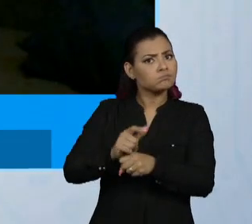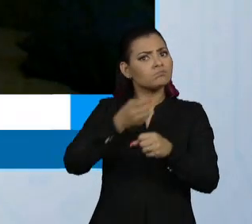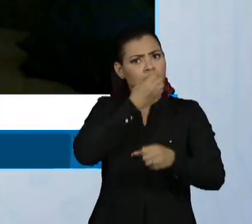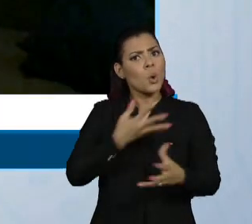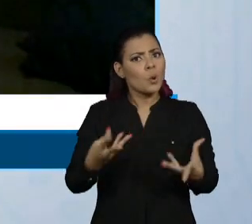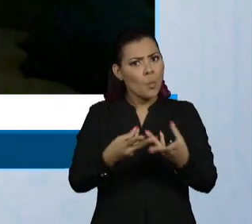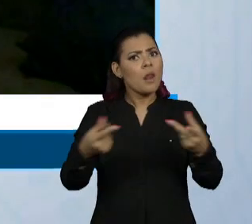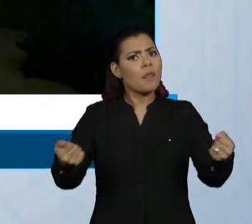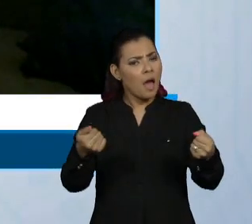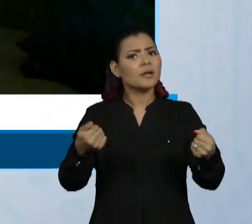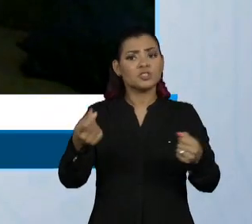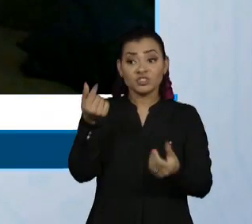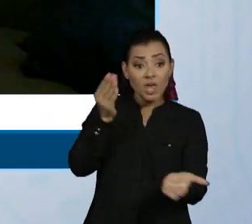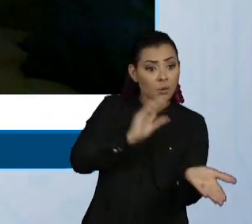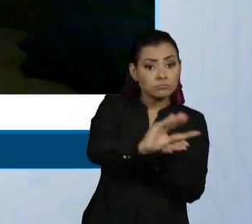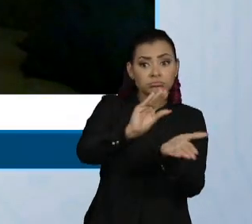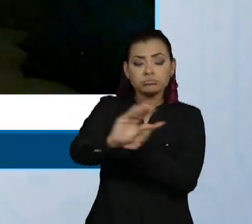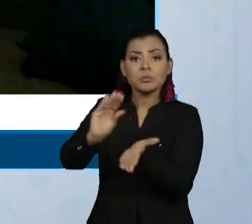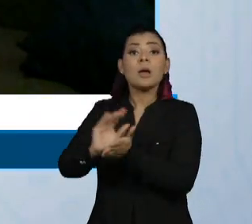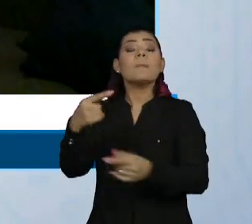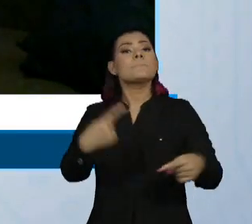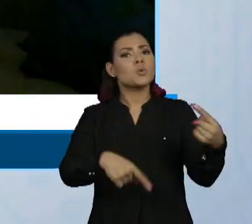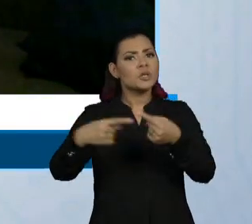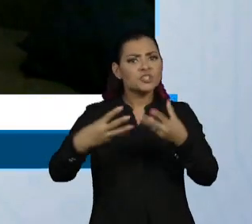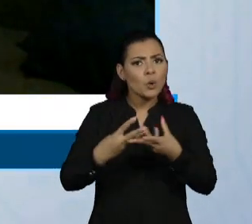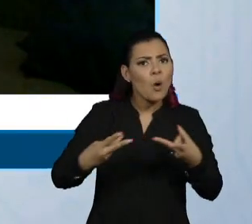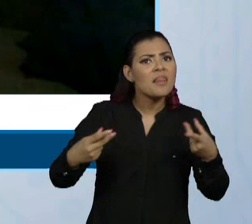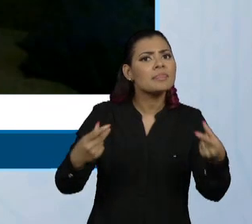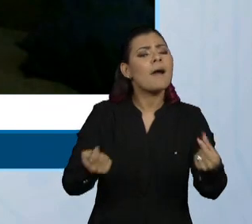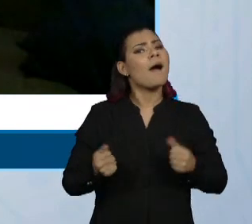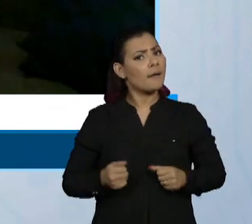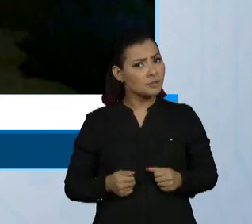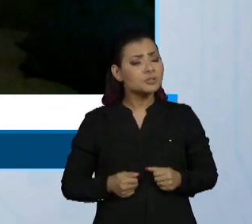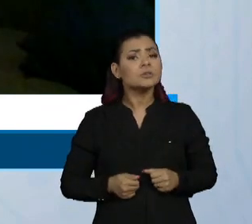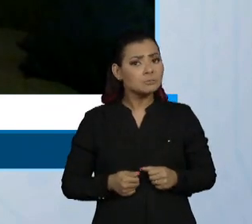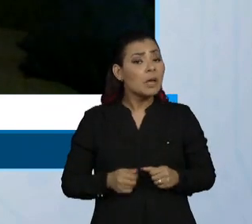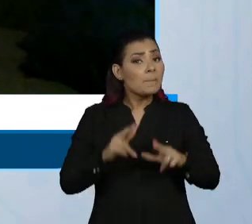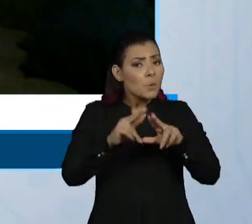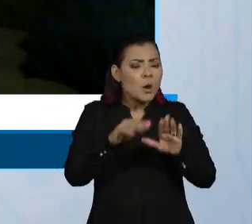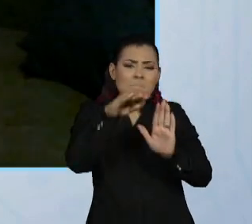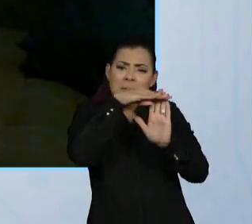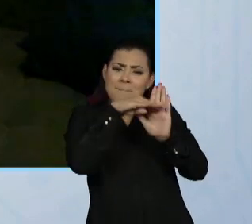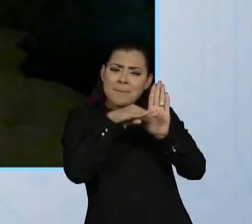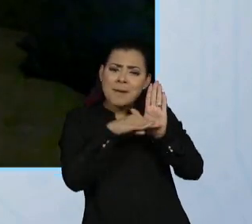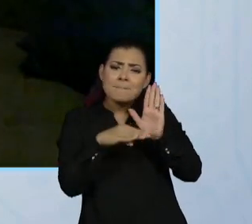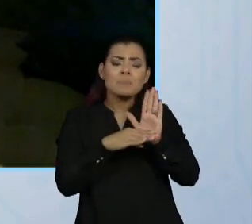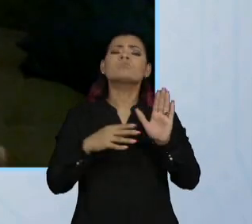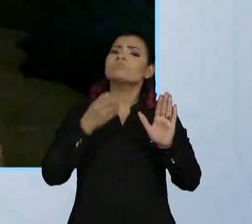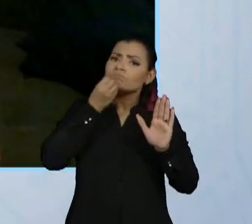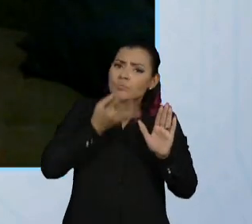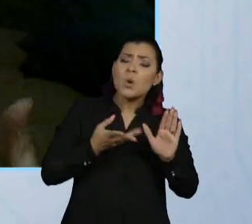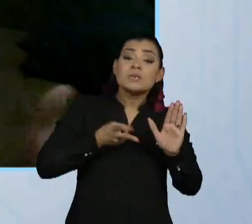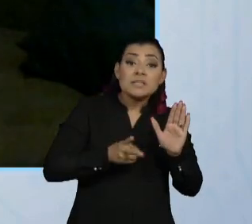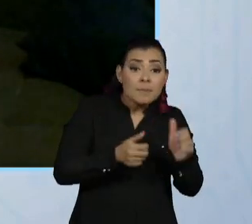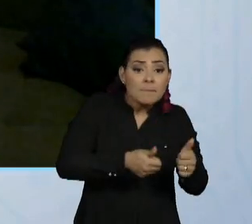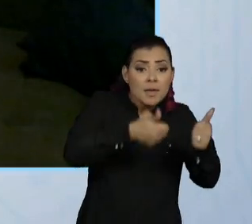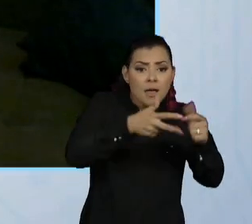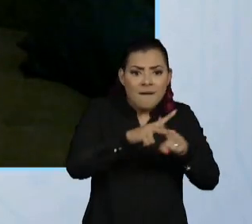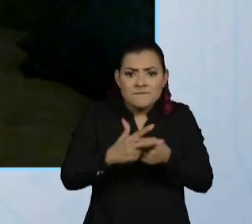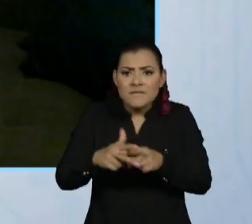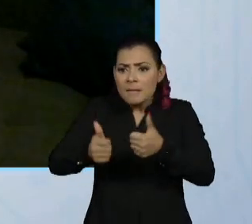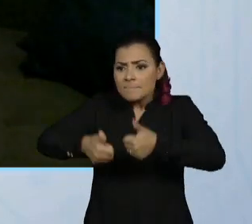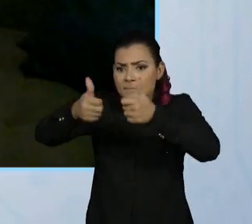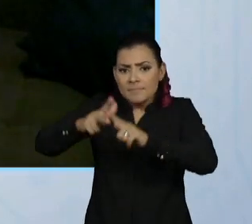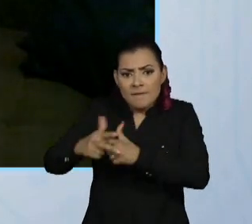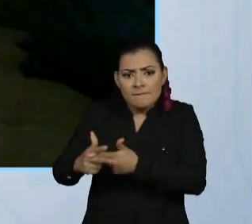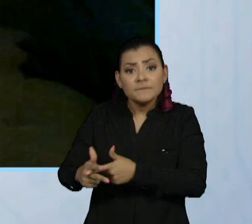dos recursos, políticas bem formuladas, bem implementadas e constantemente melhoradas, que é justamente o que o